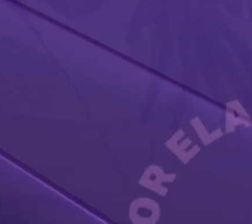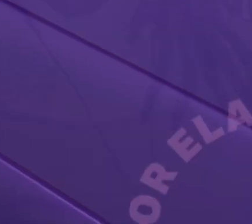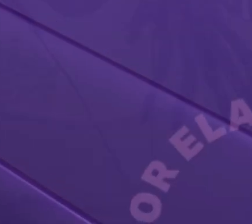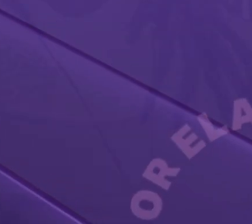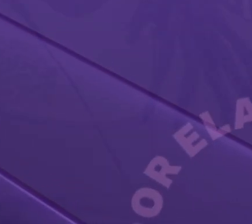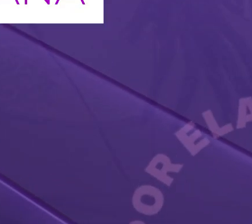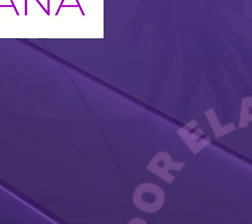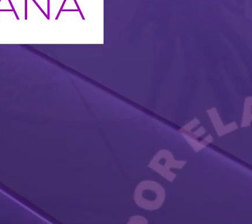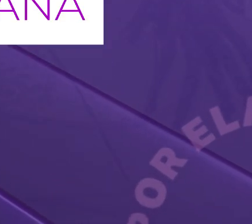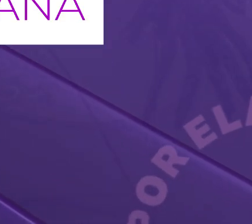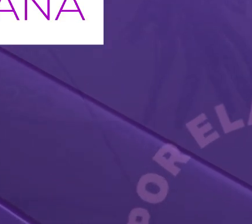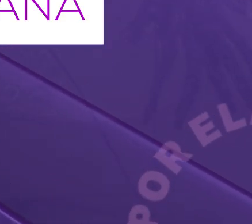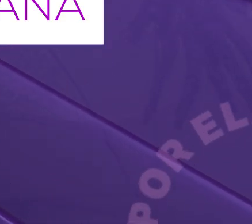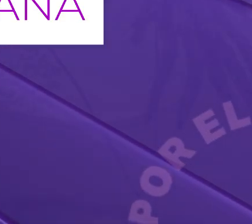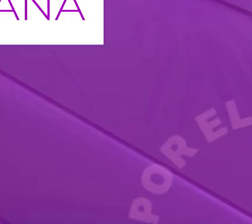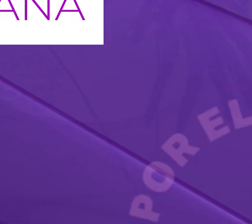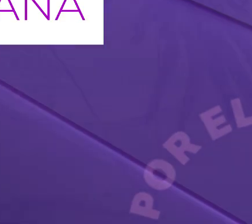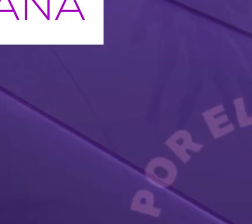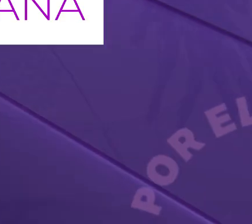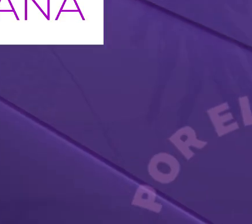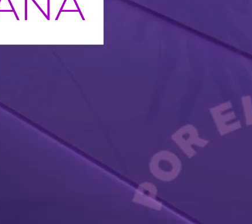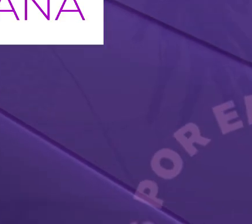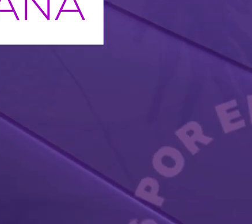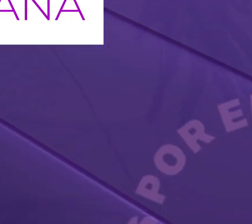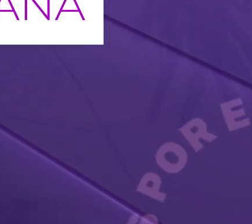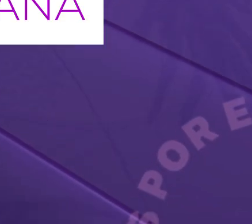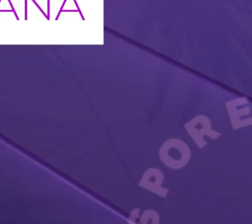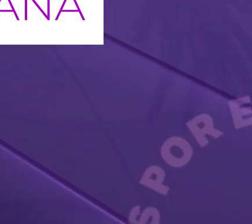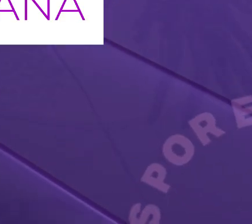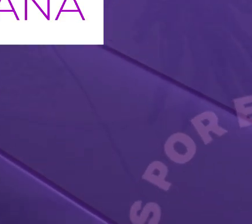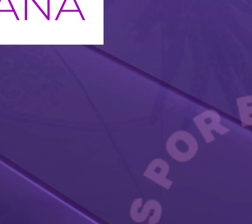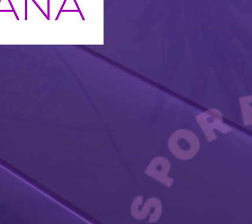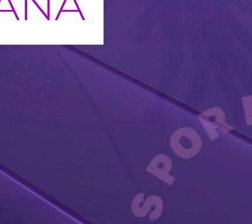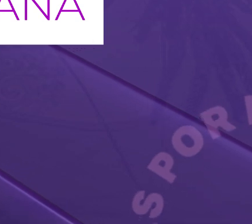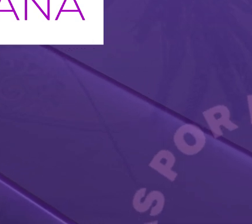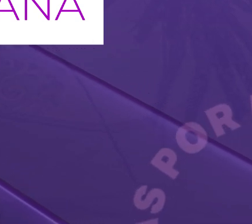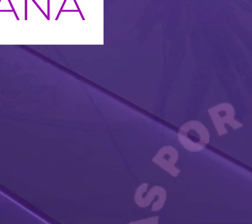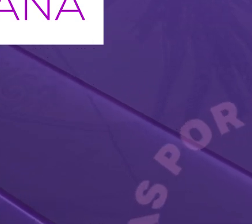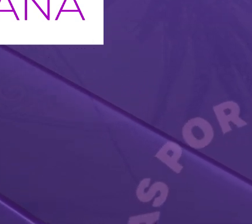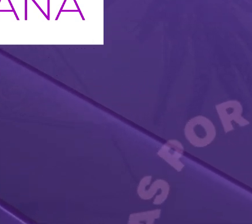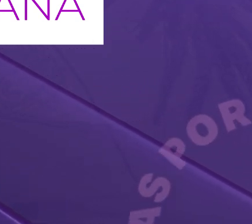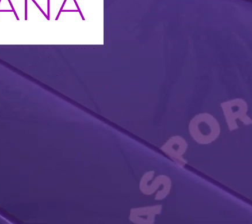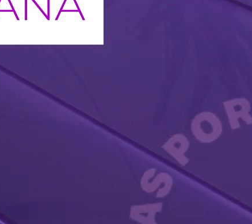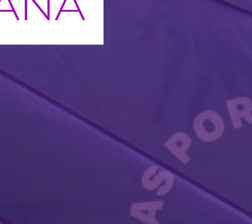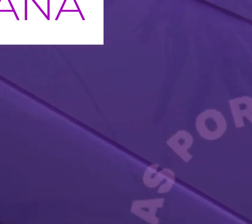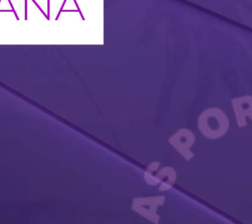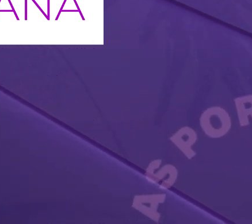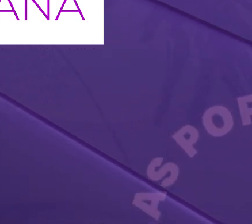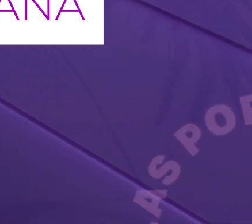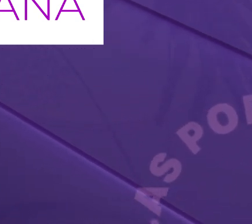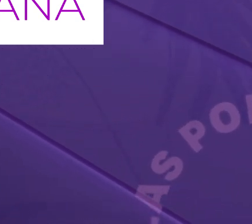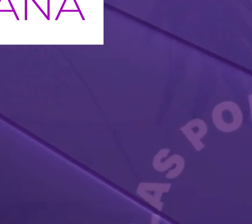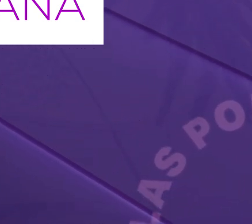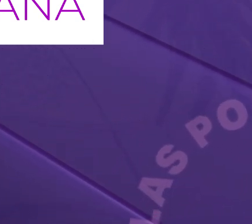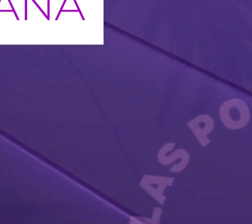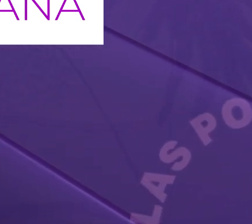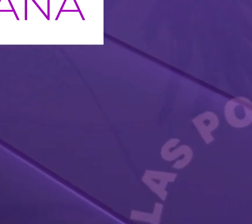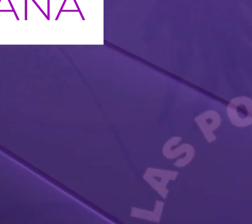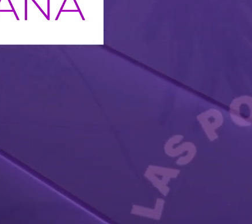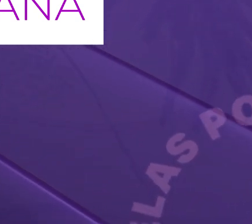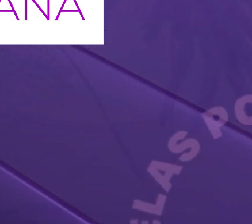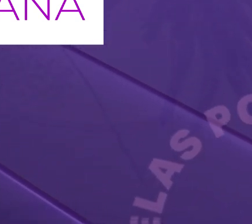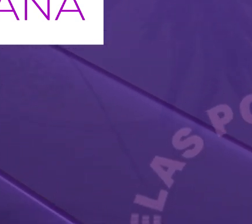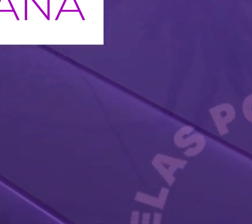Nesta semana, discutimos impactos da crise climática no Rio Grande do Sul e as medidas de apoio social e econômico ao